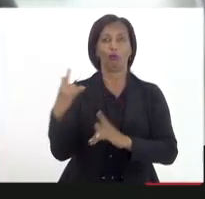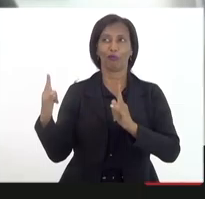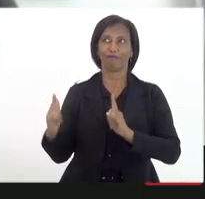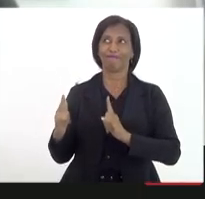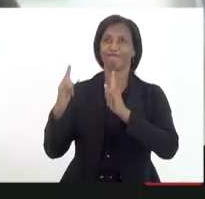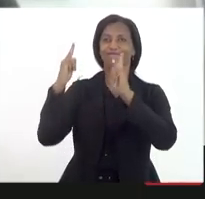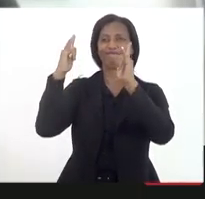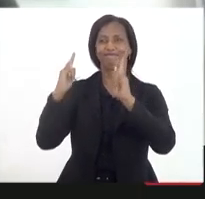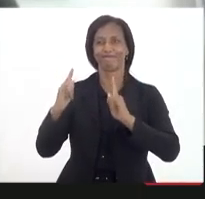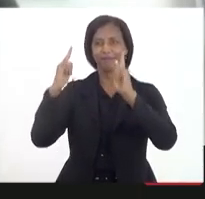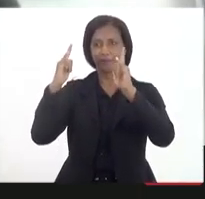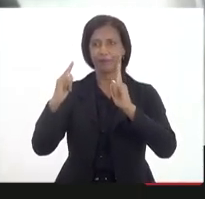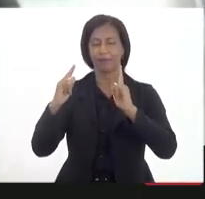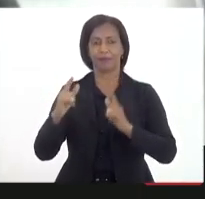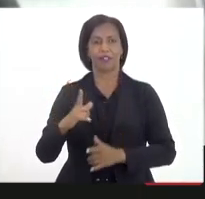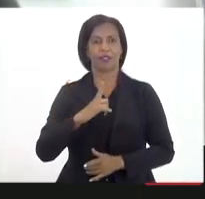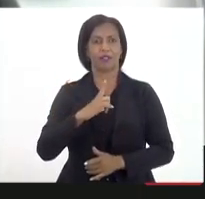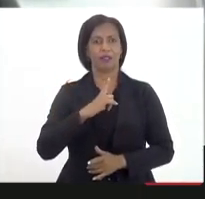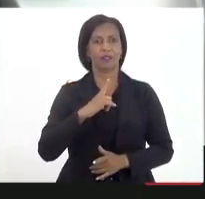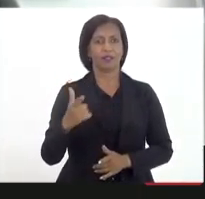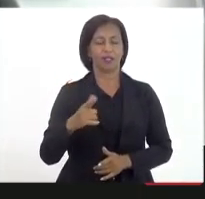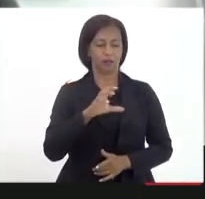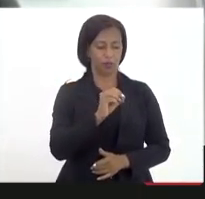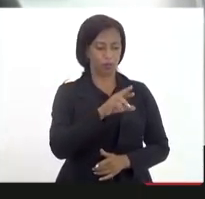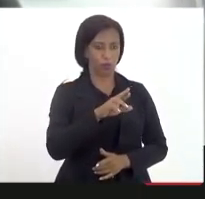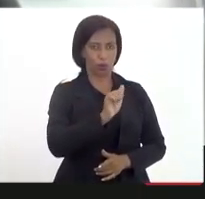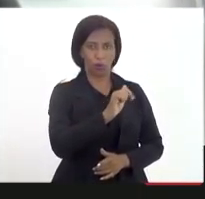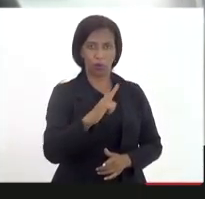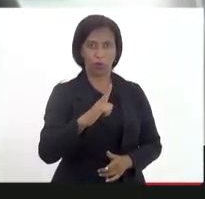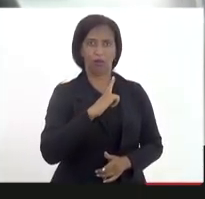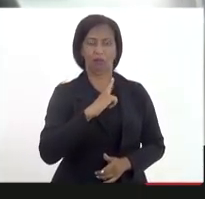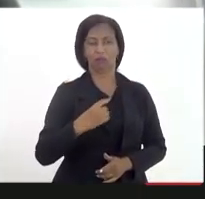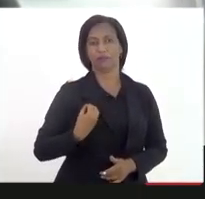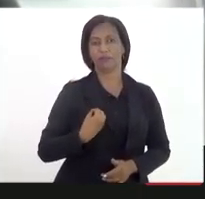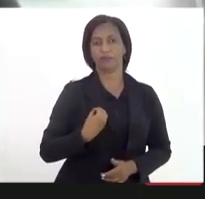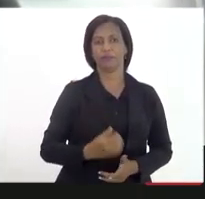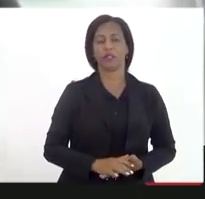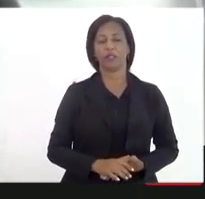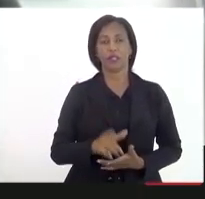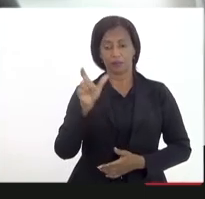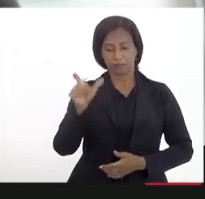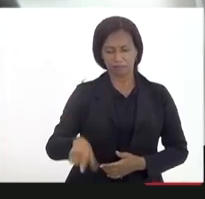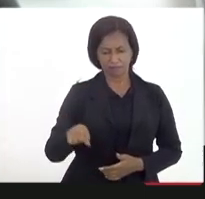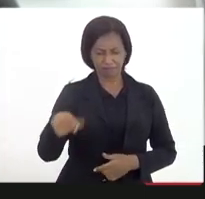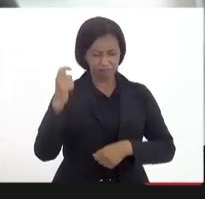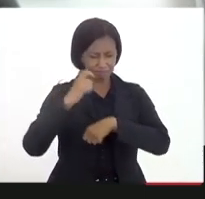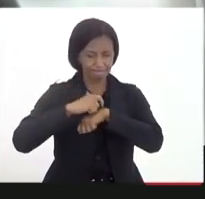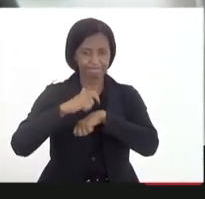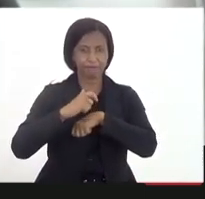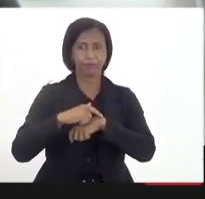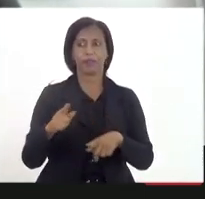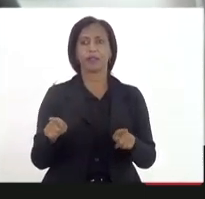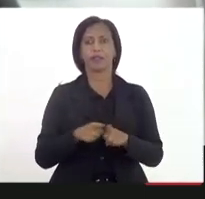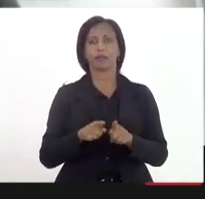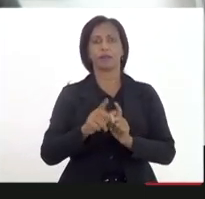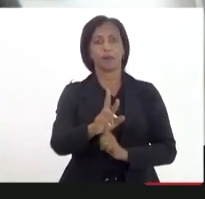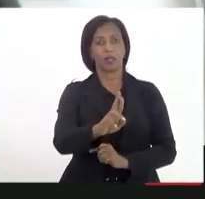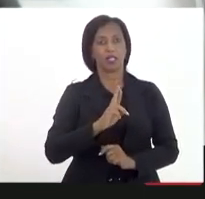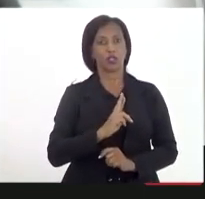com o presidente do Tribunal Desembargador Henrique e ele imediatamente também